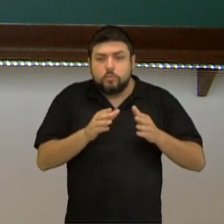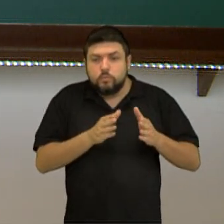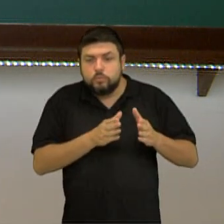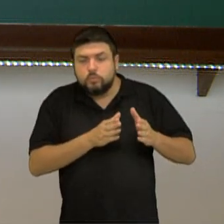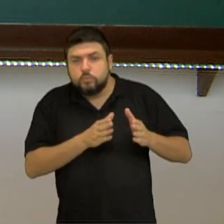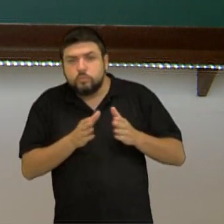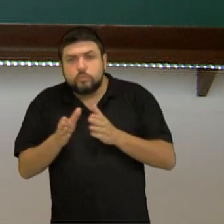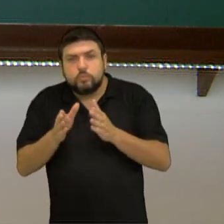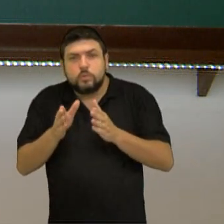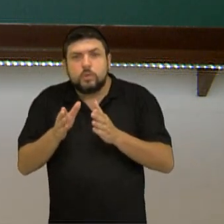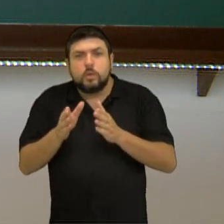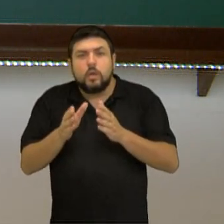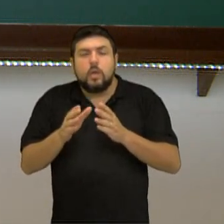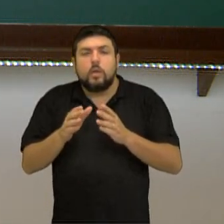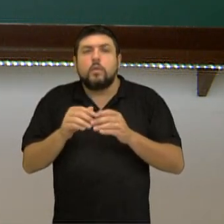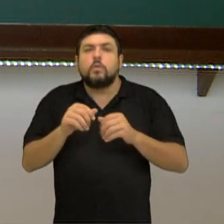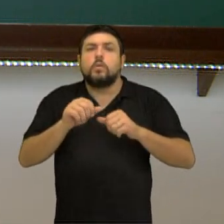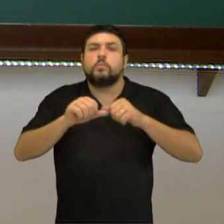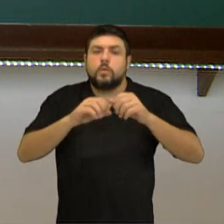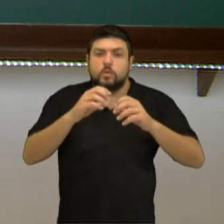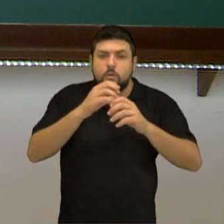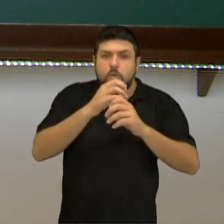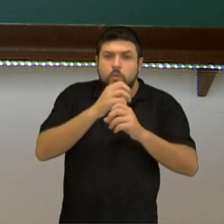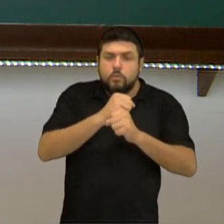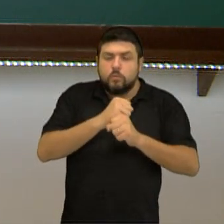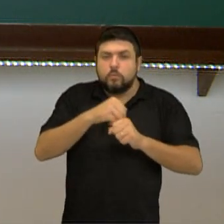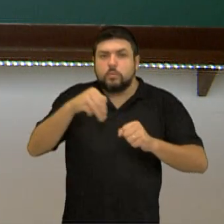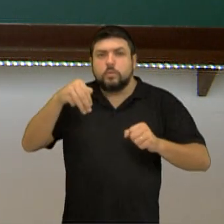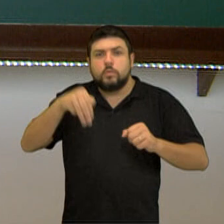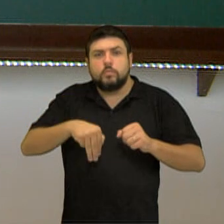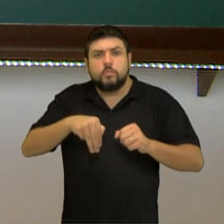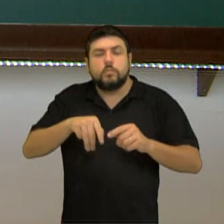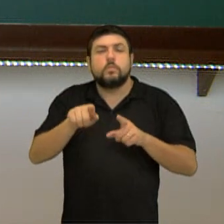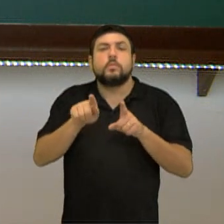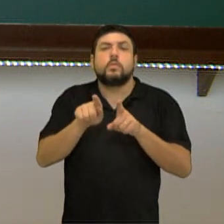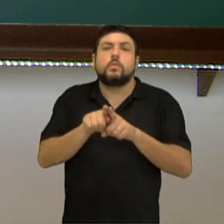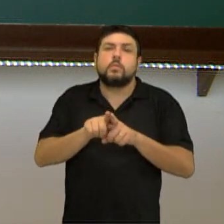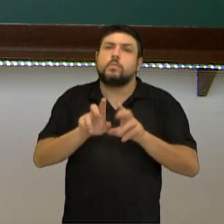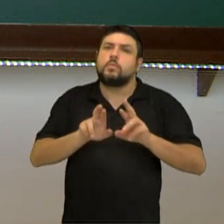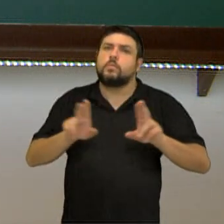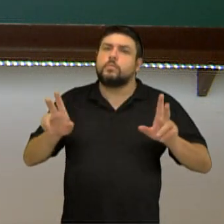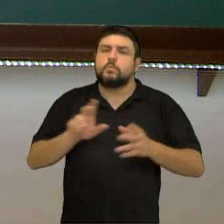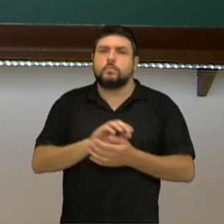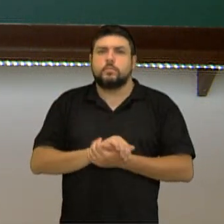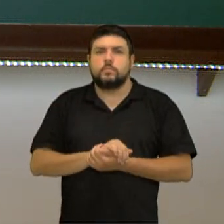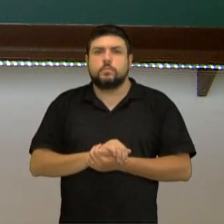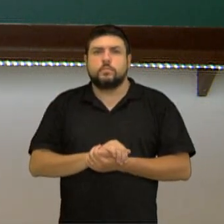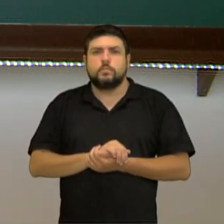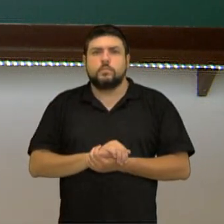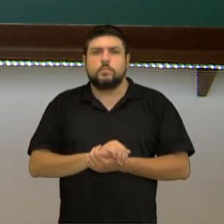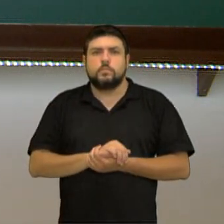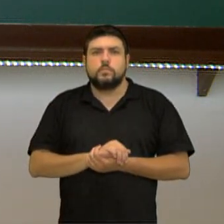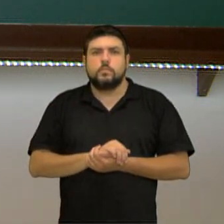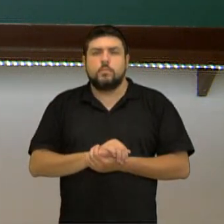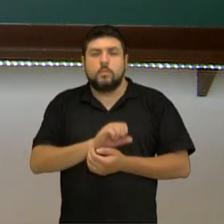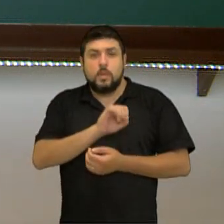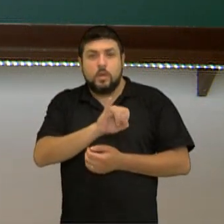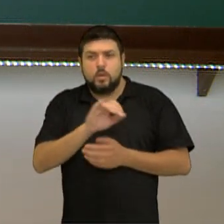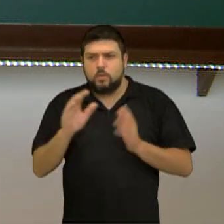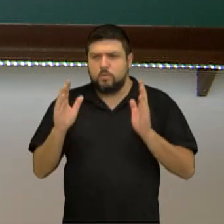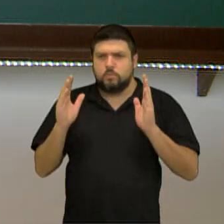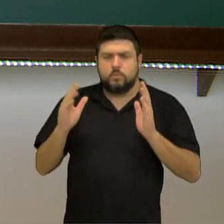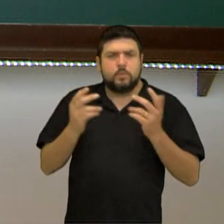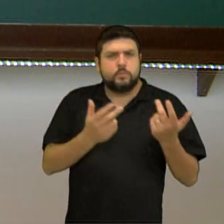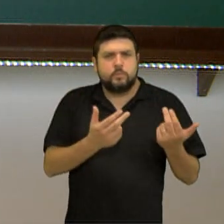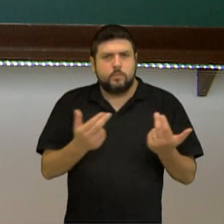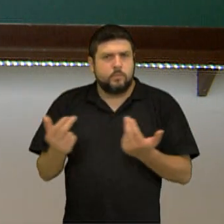a priori, a quantidade de movimento também é diferente, certo? Se a gente está trabalhando com módulo, não. Os módulos possivelmente são iguais, porque eu